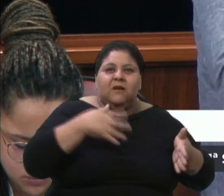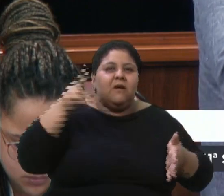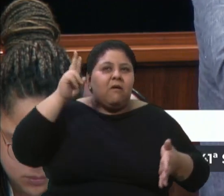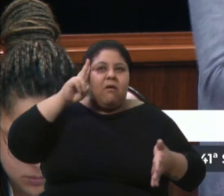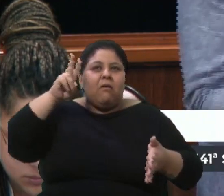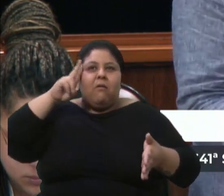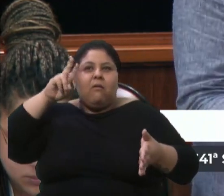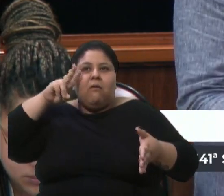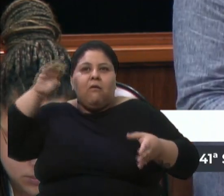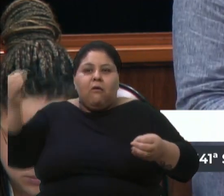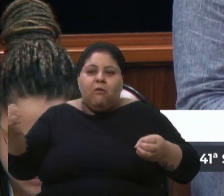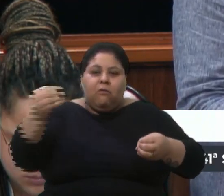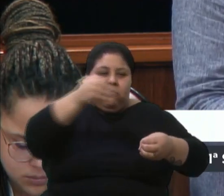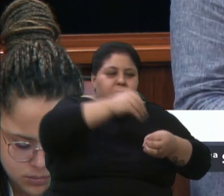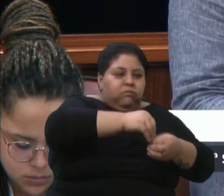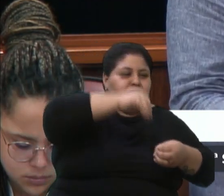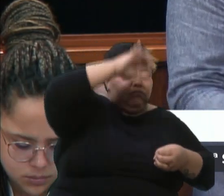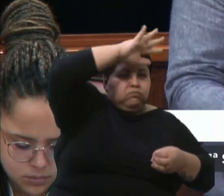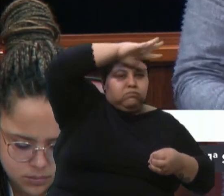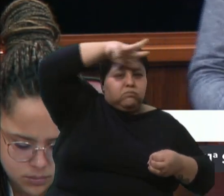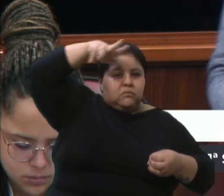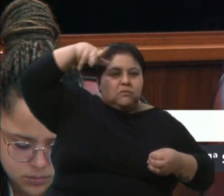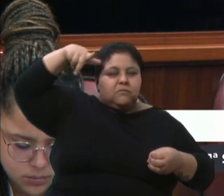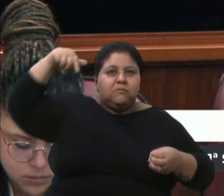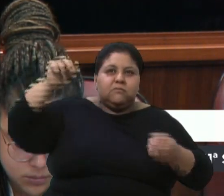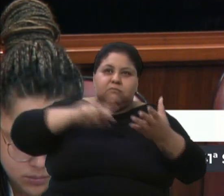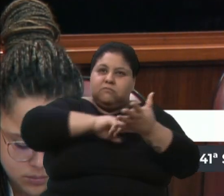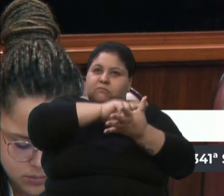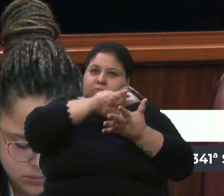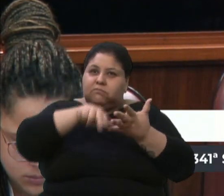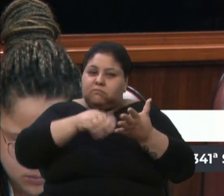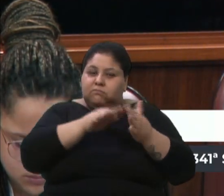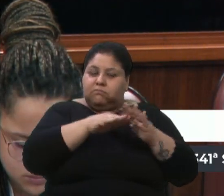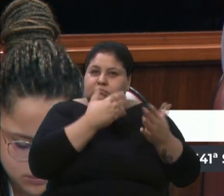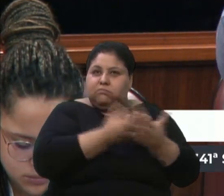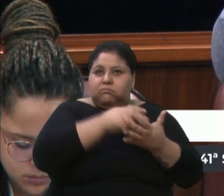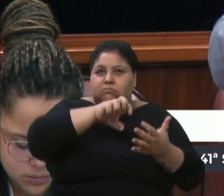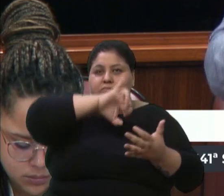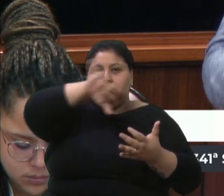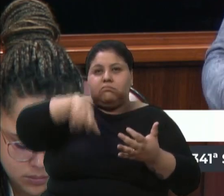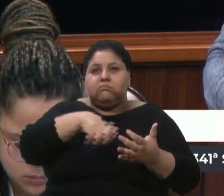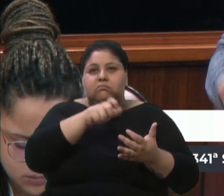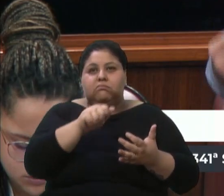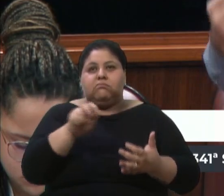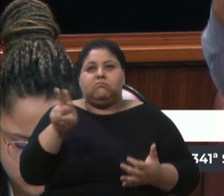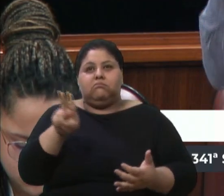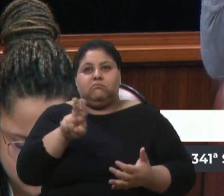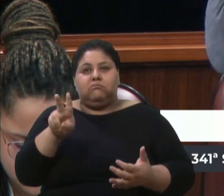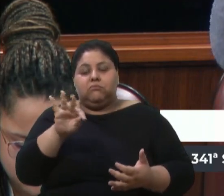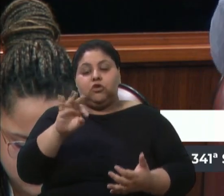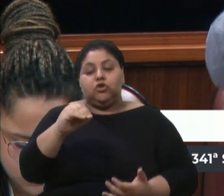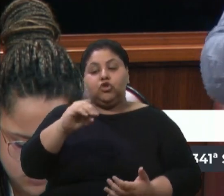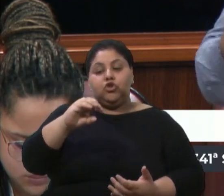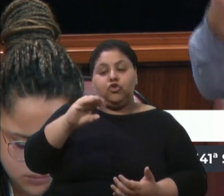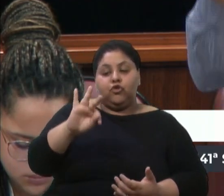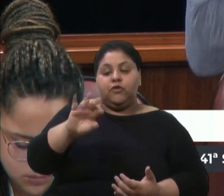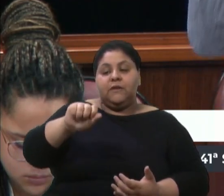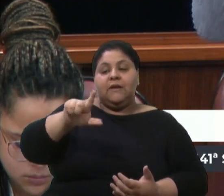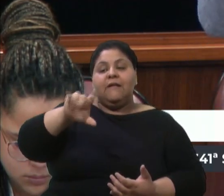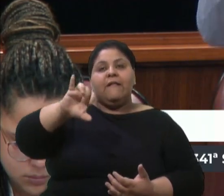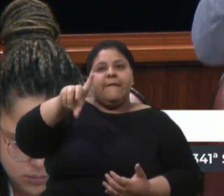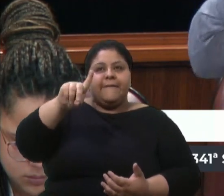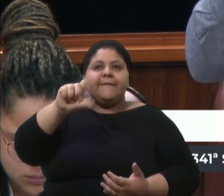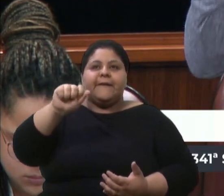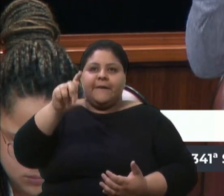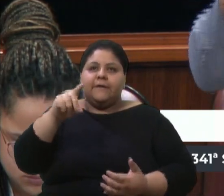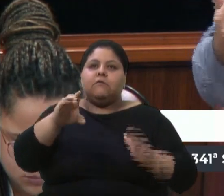tínhamos dezenas de escolas com a modalidade EJA, no que nós chamamos de totalidades, com uma proposta pedagógica que foi